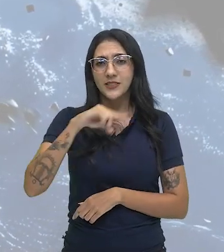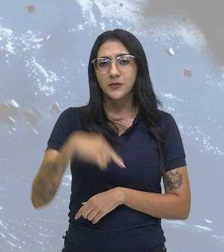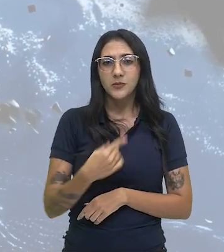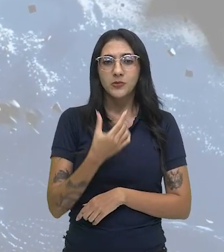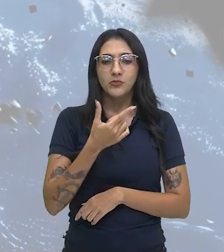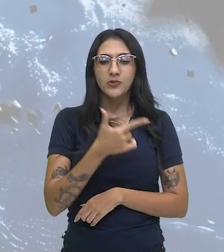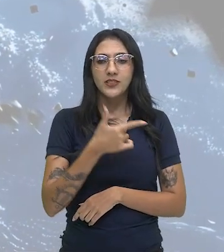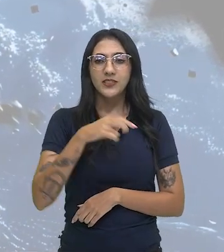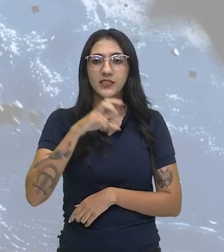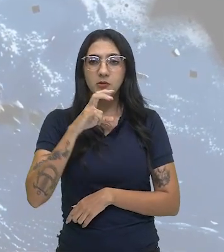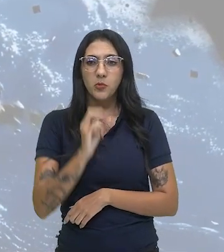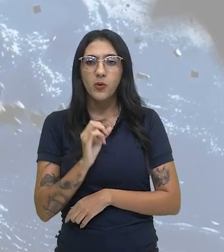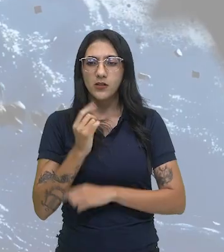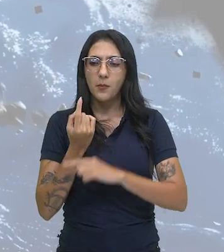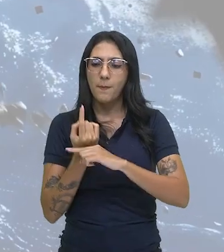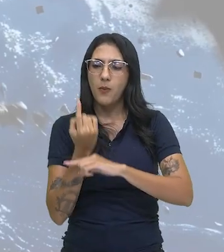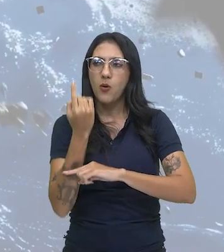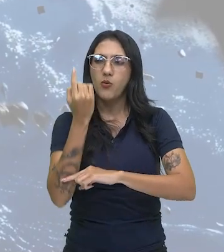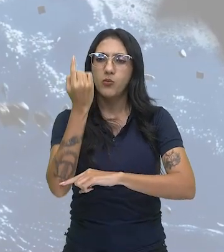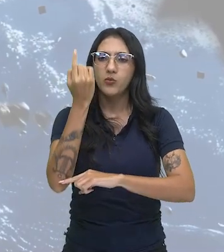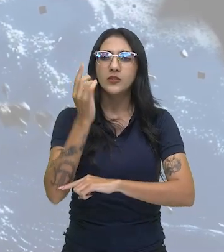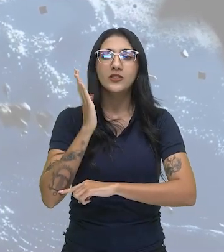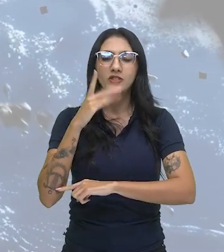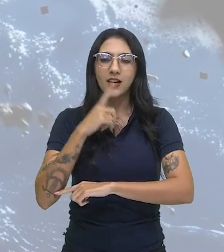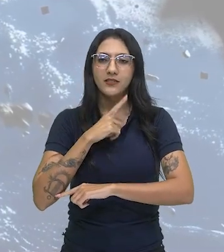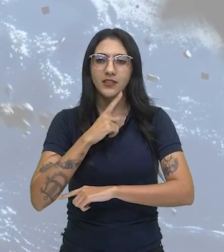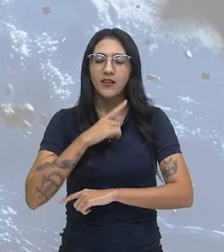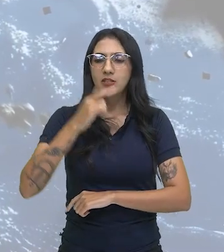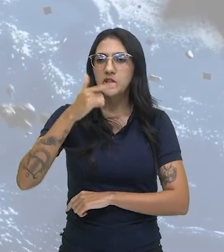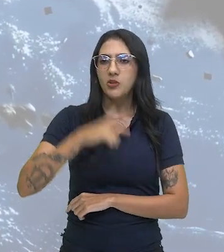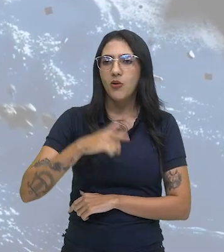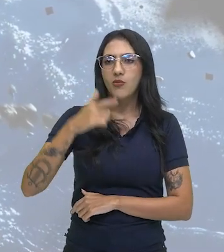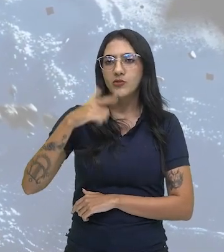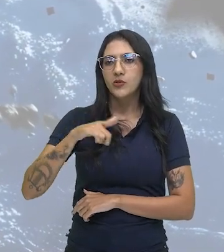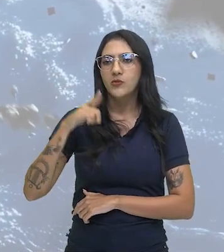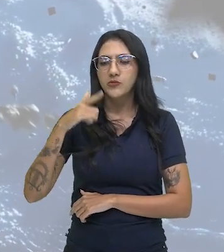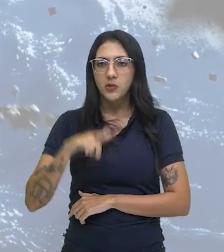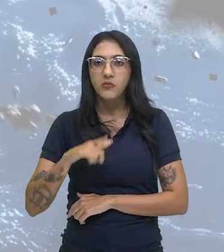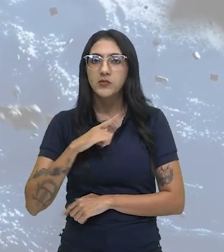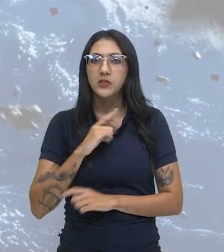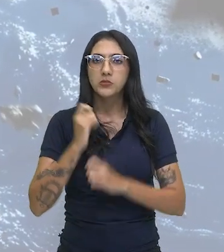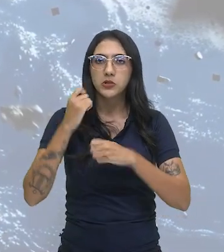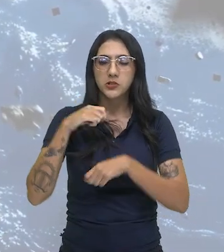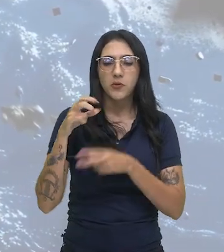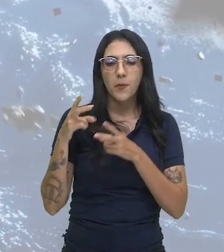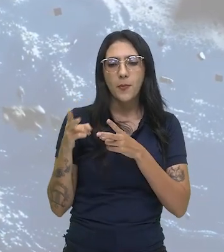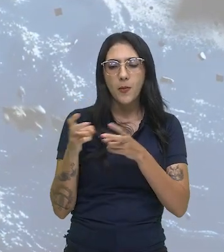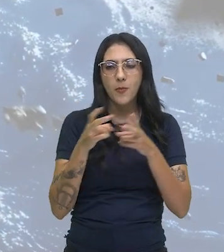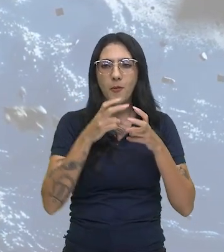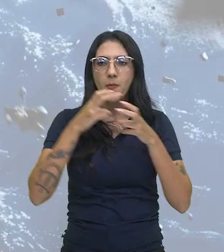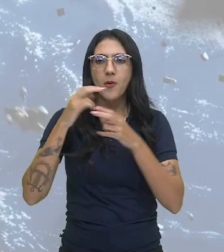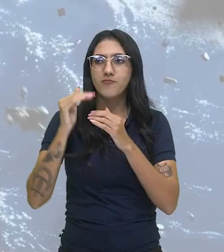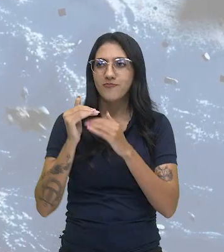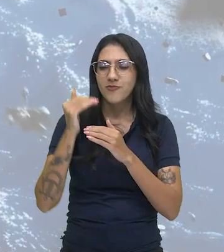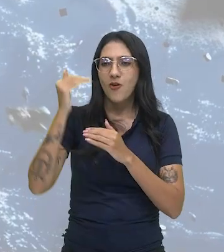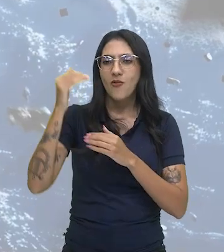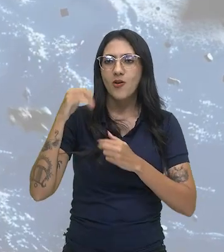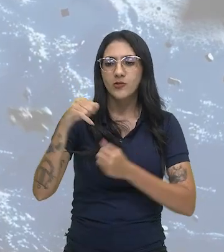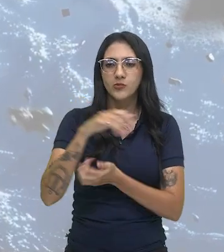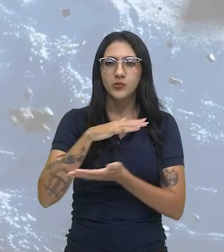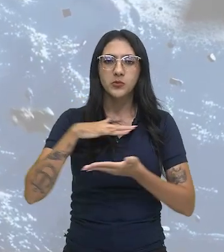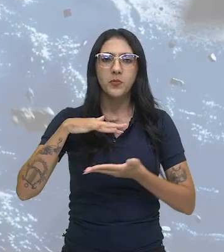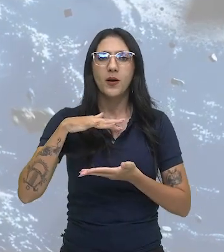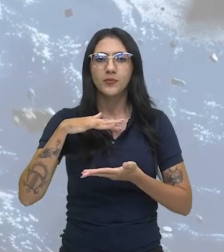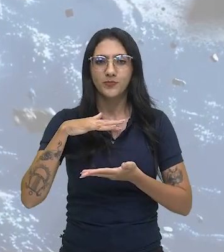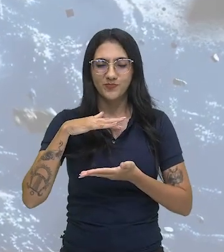6.250 foguetes já foram lançados em missões ao espaço, colocando cerca